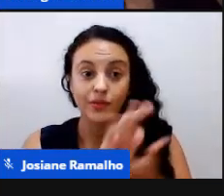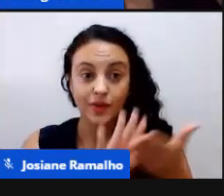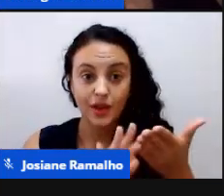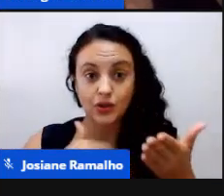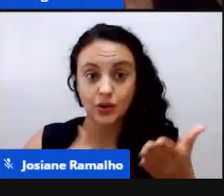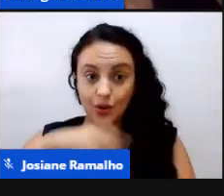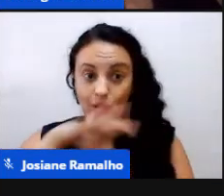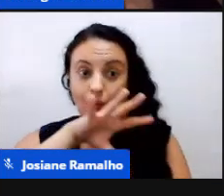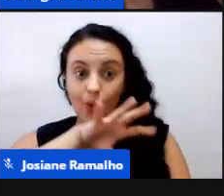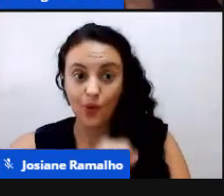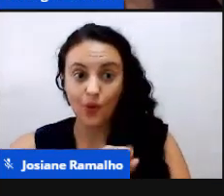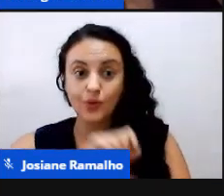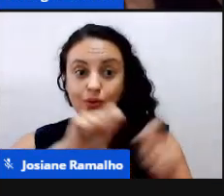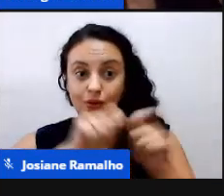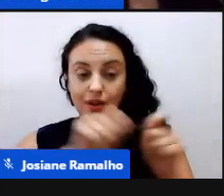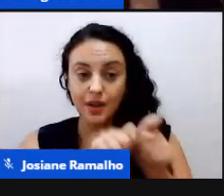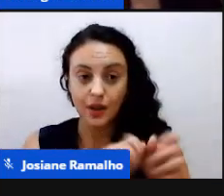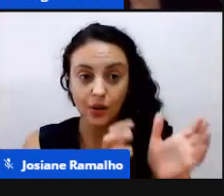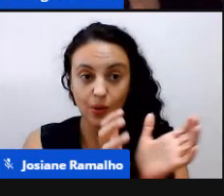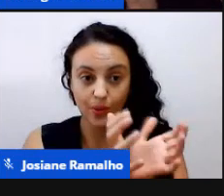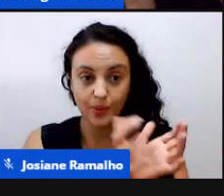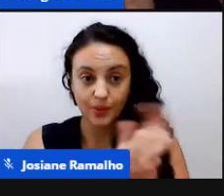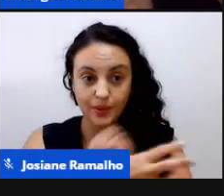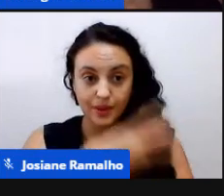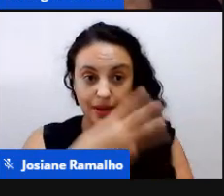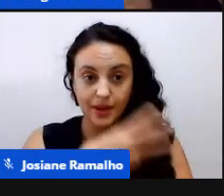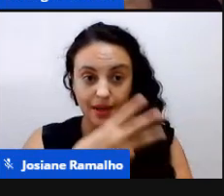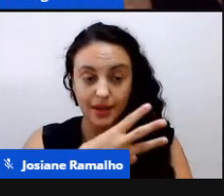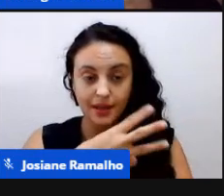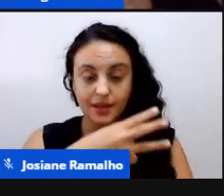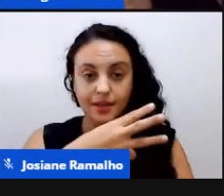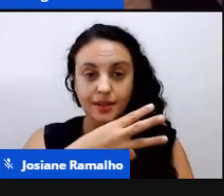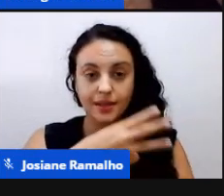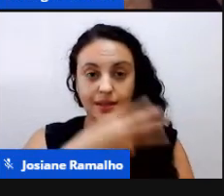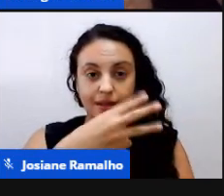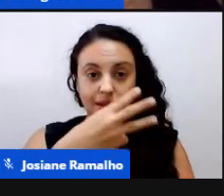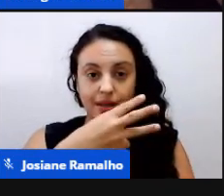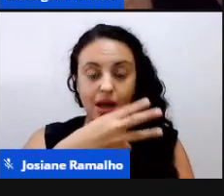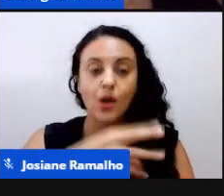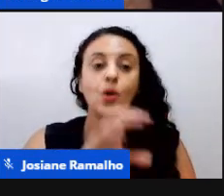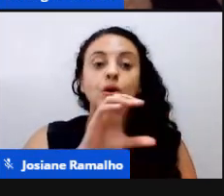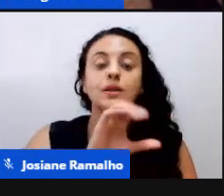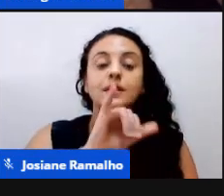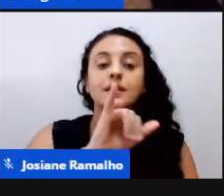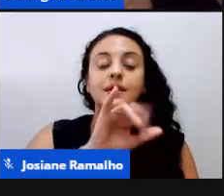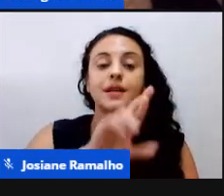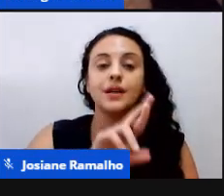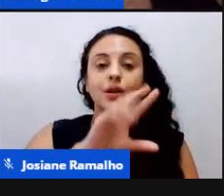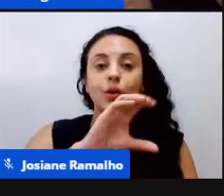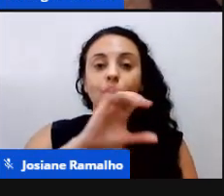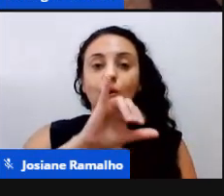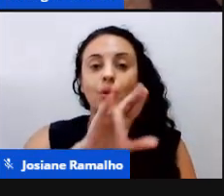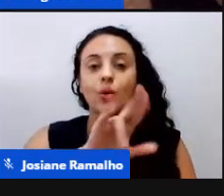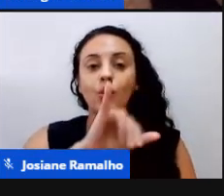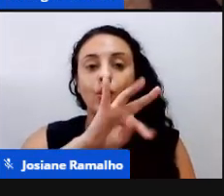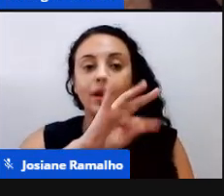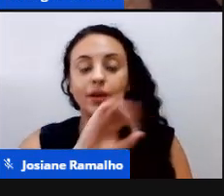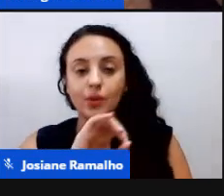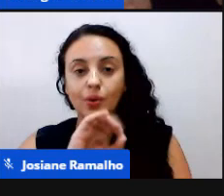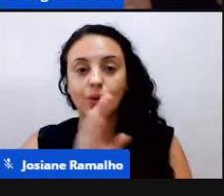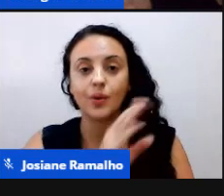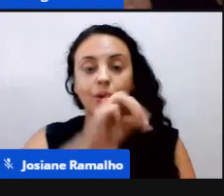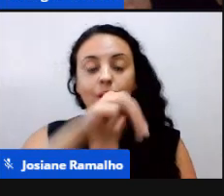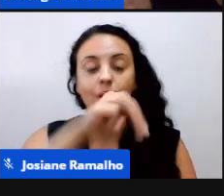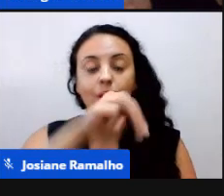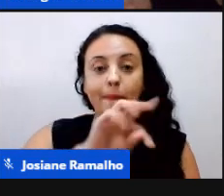realizar com o grupo 3 deste campo de experiência é o circuito motor, onde possibilita as crianças a rolarem, a engatinhar,